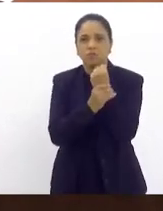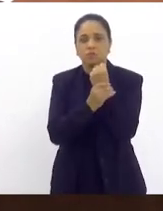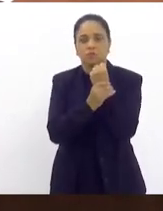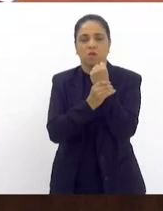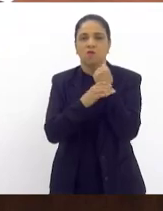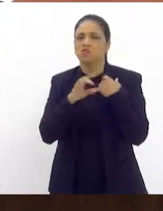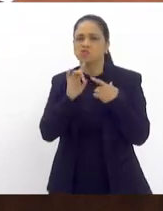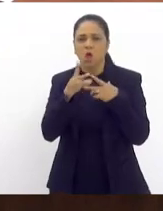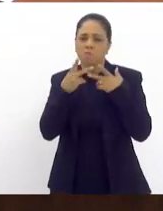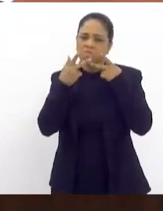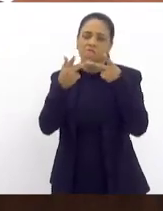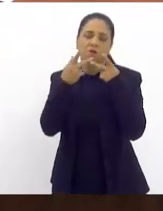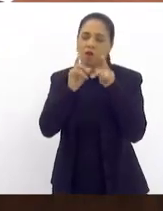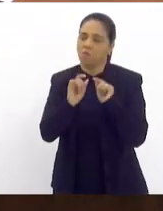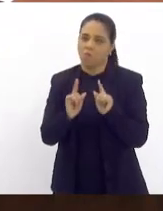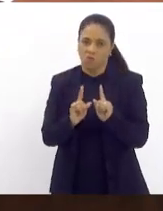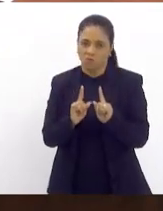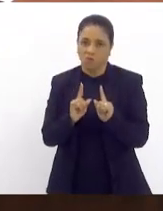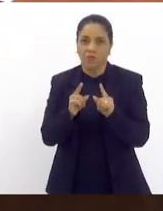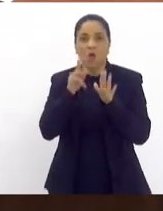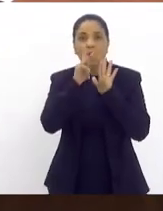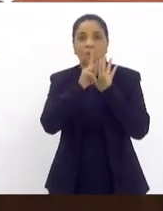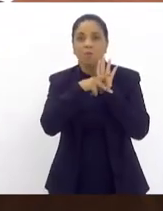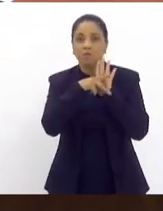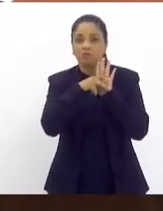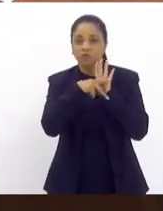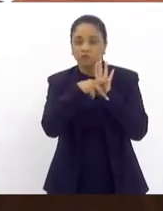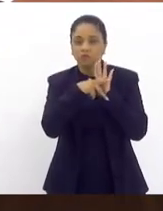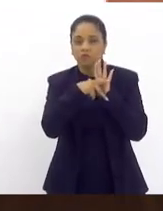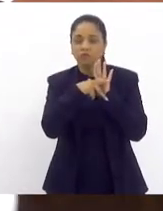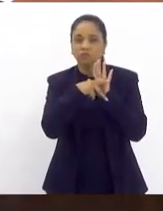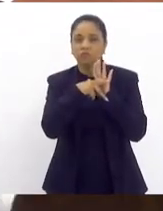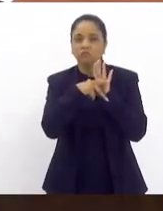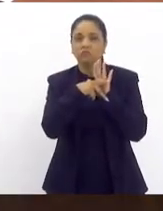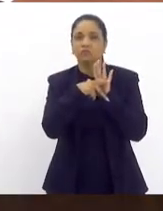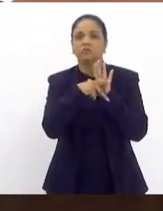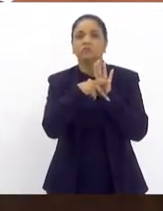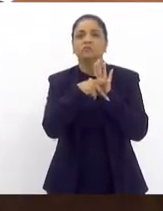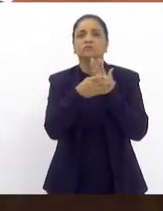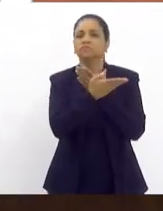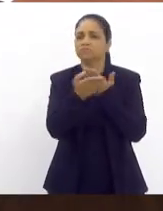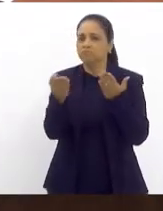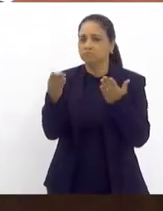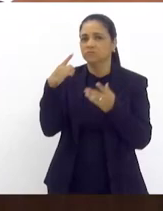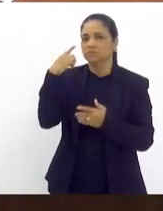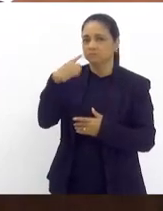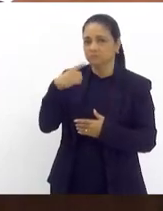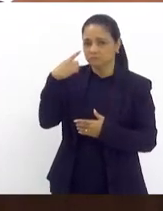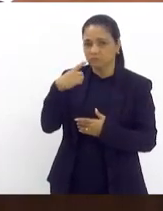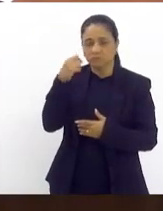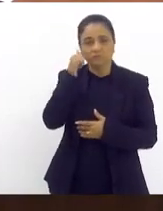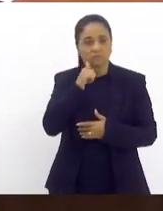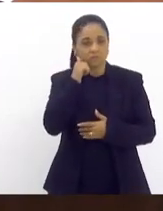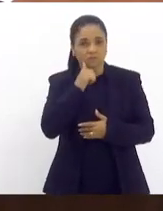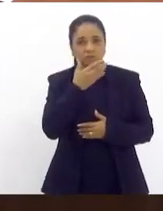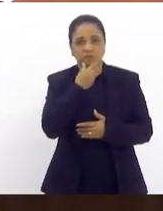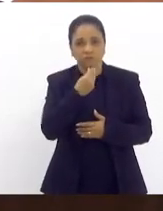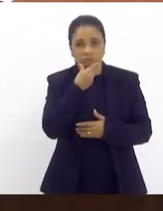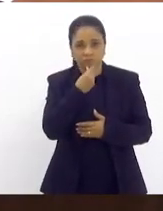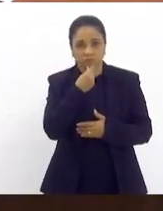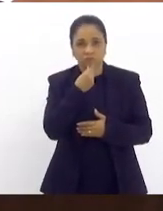Então esse é um projeto que eu peço para que os as colegas deputados os colegas e deputados